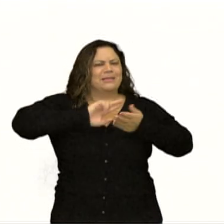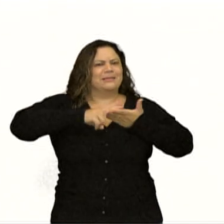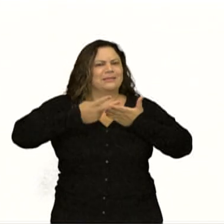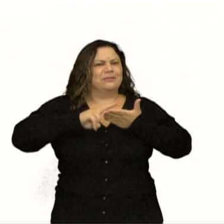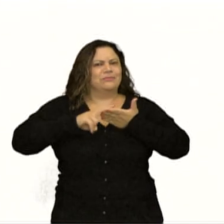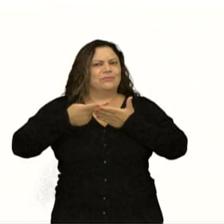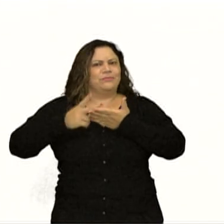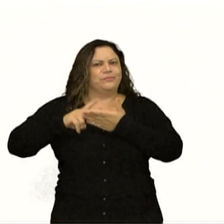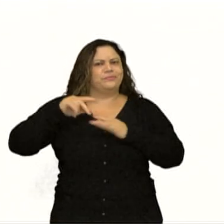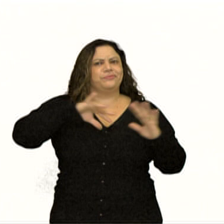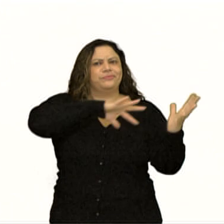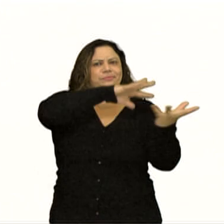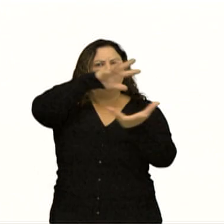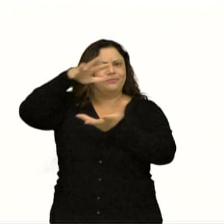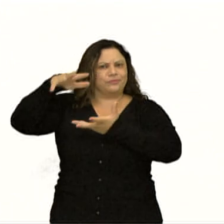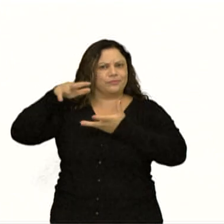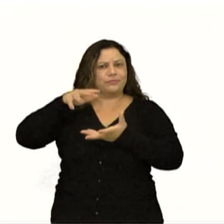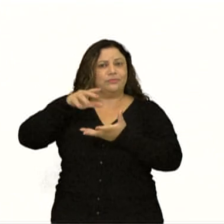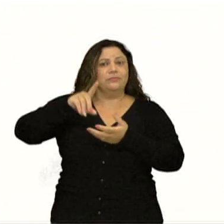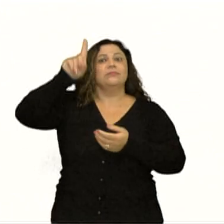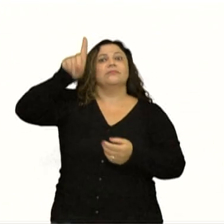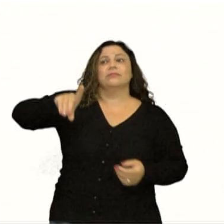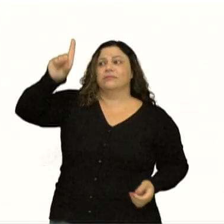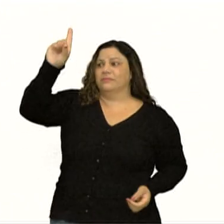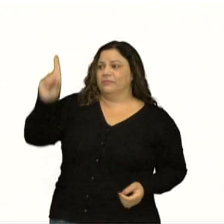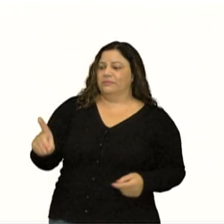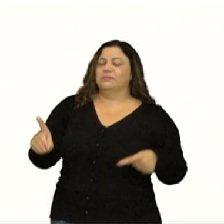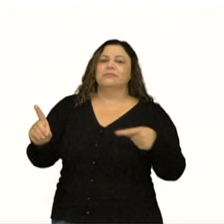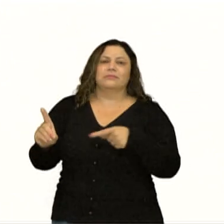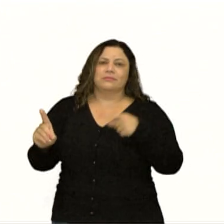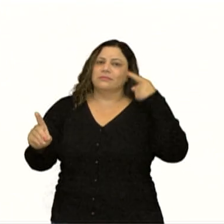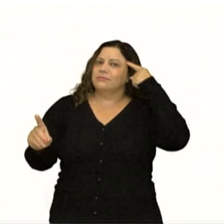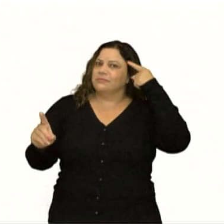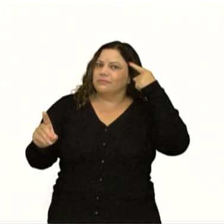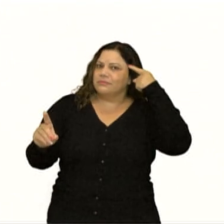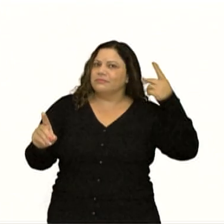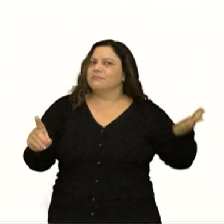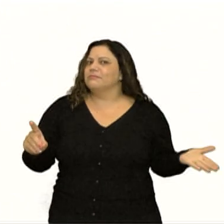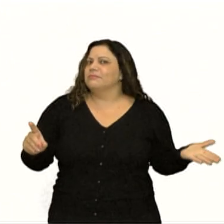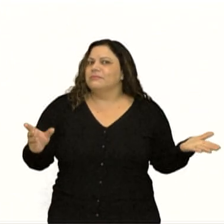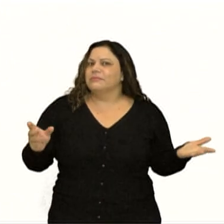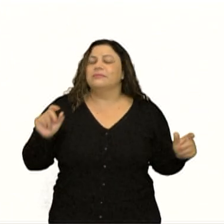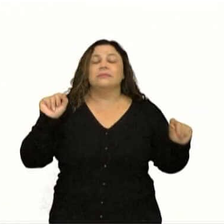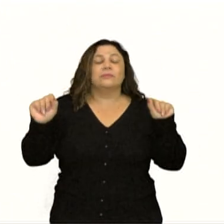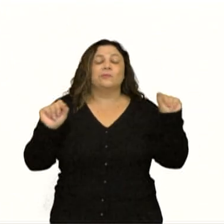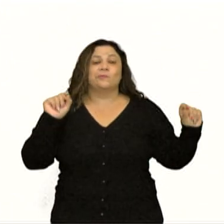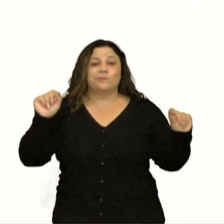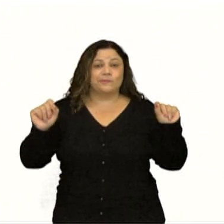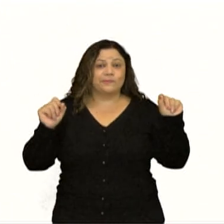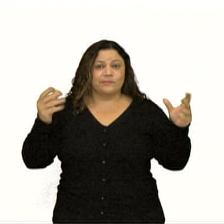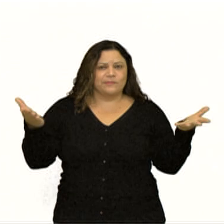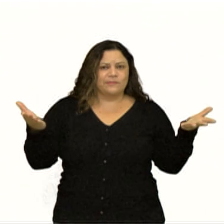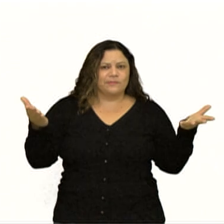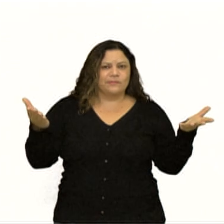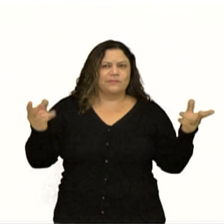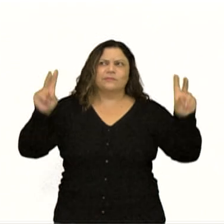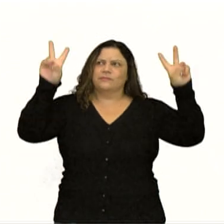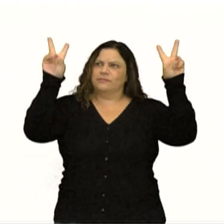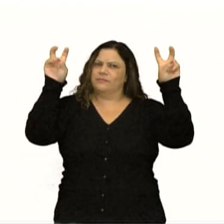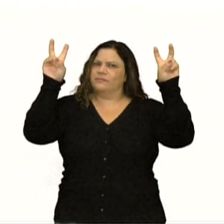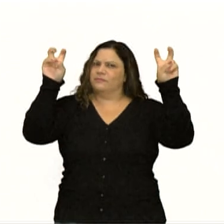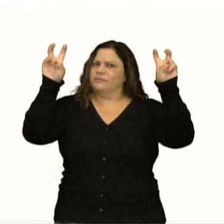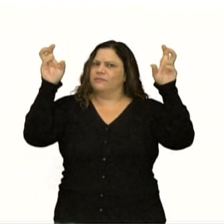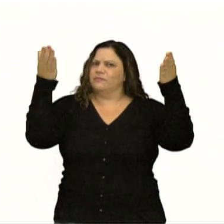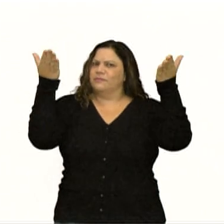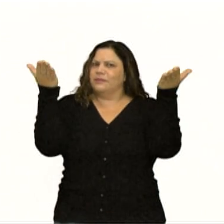Pois é uma declaração. Pense, qual declaração será? Do que ela fala?